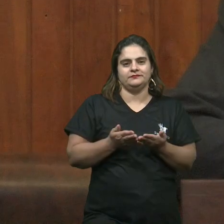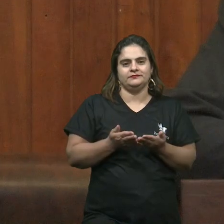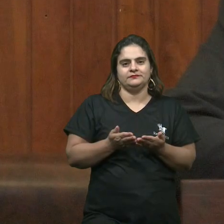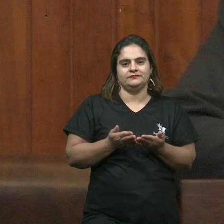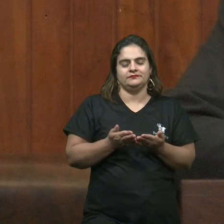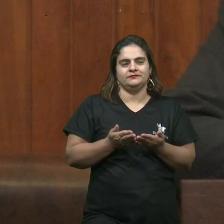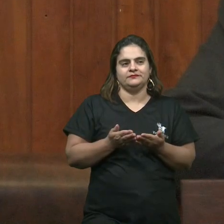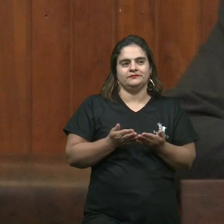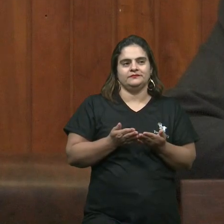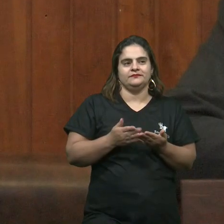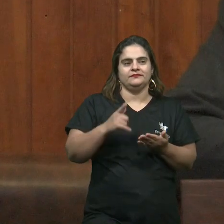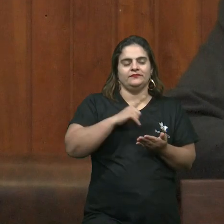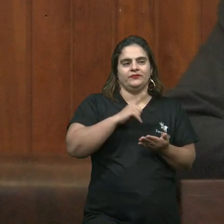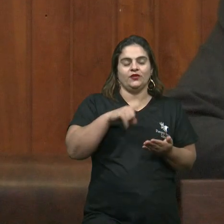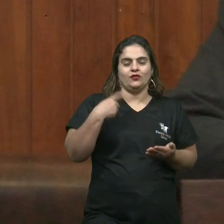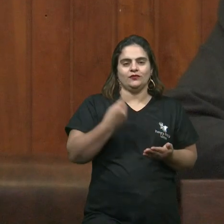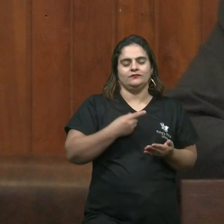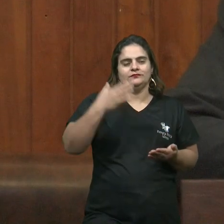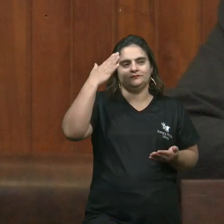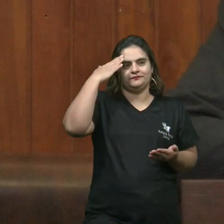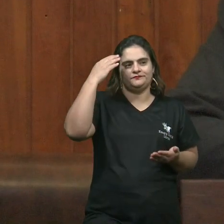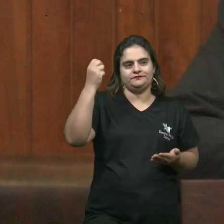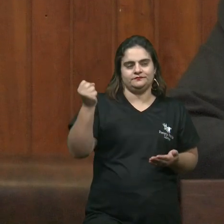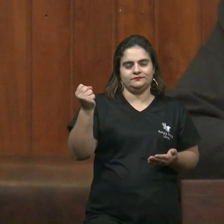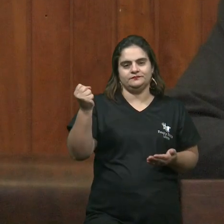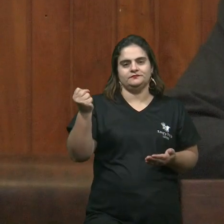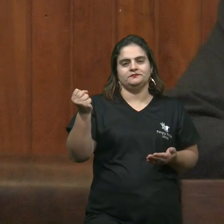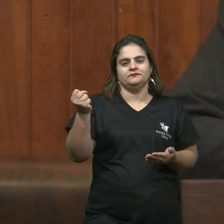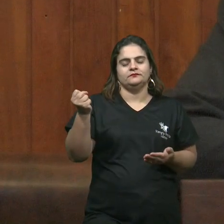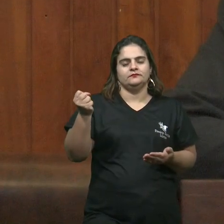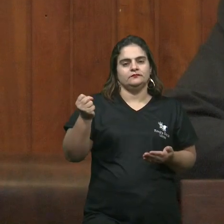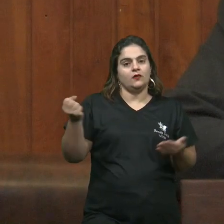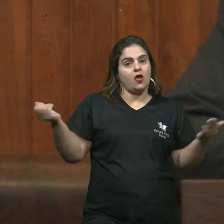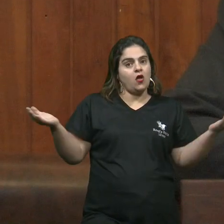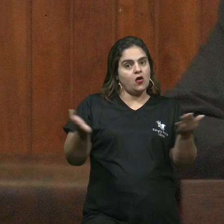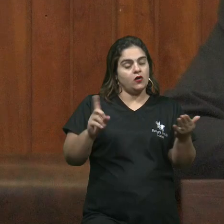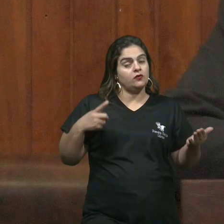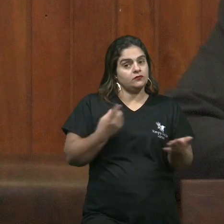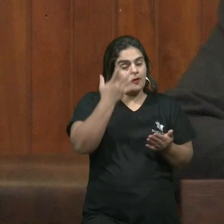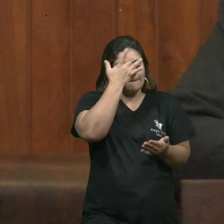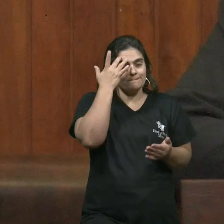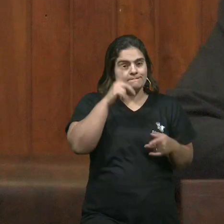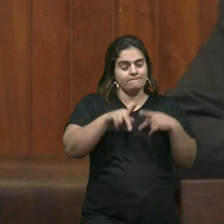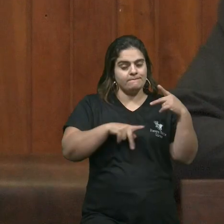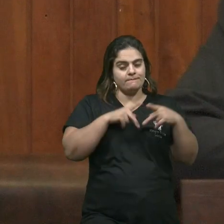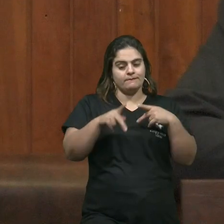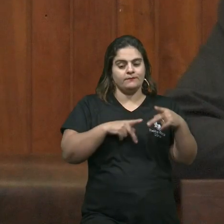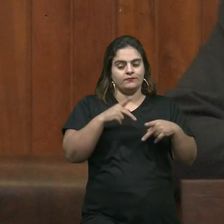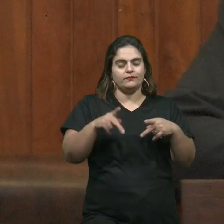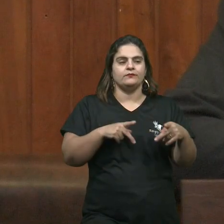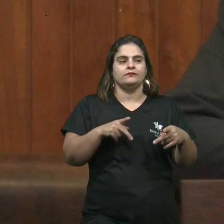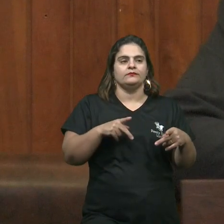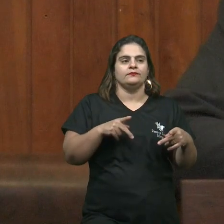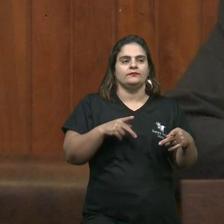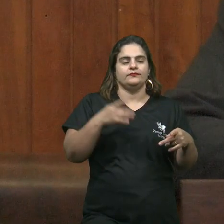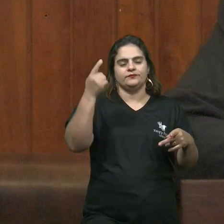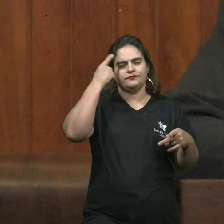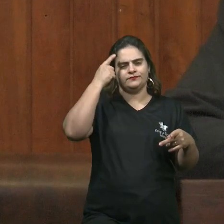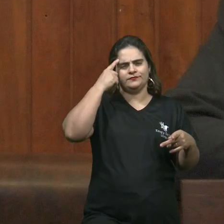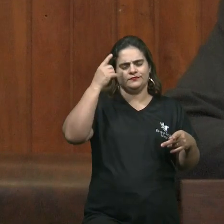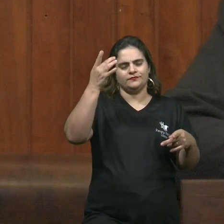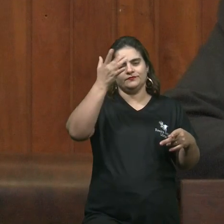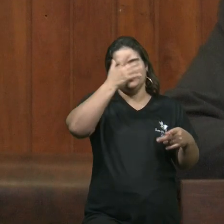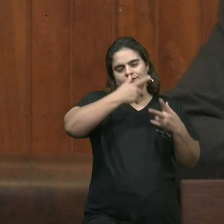sabedoria suprema do povo que não permita que isso